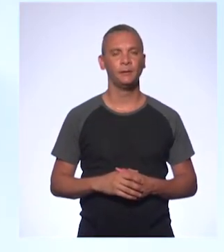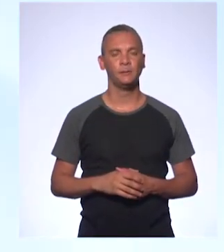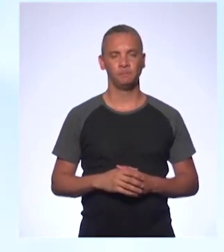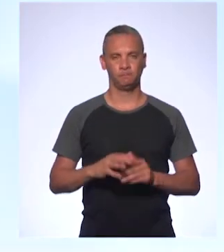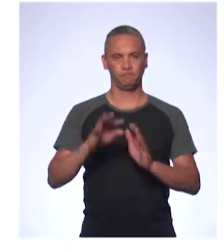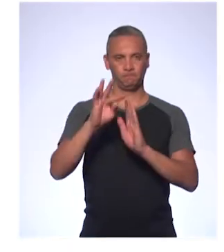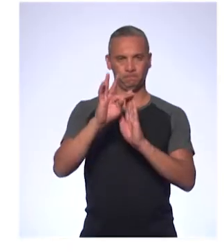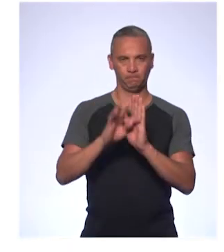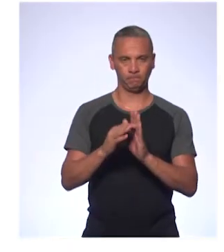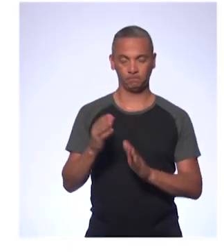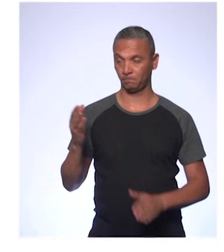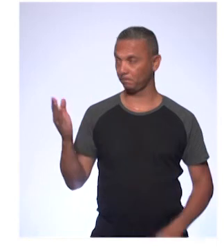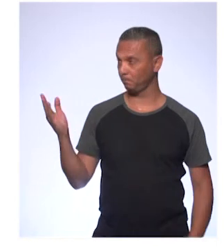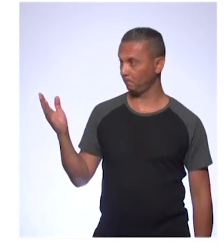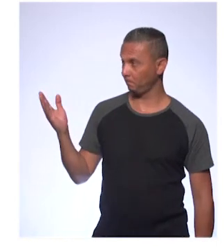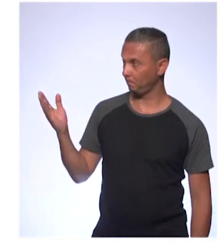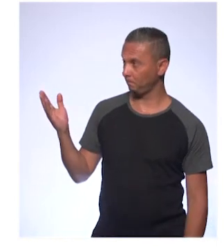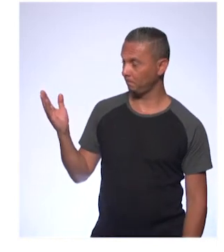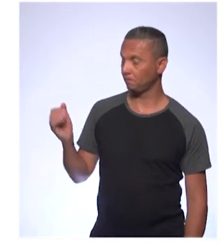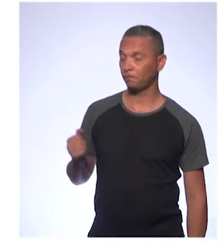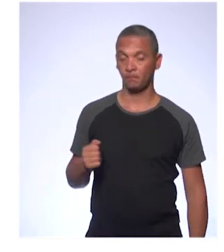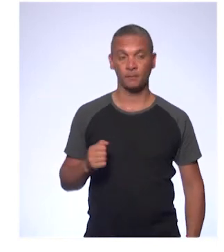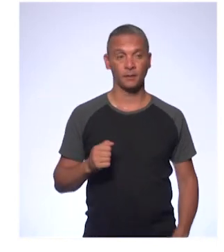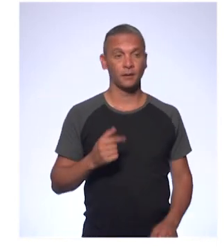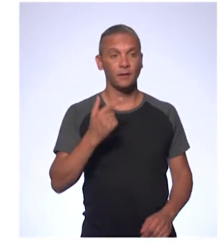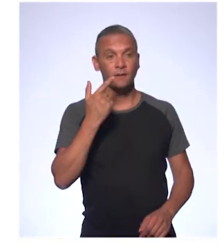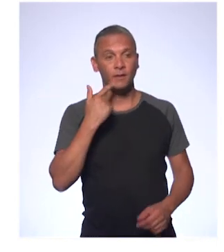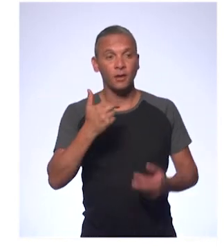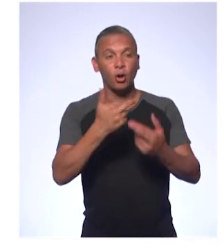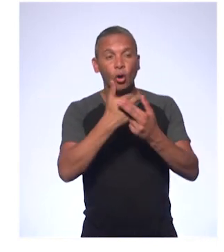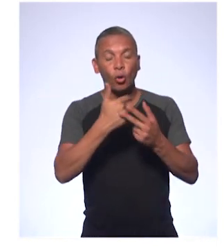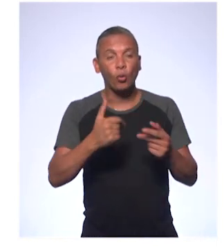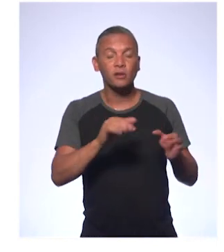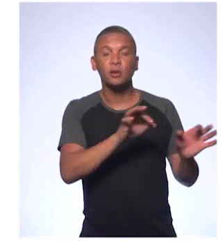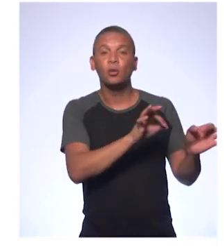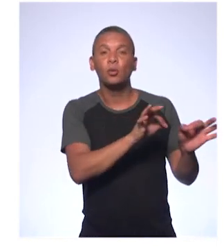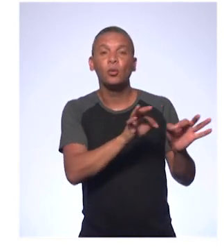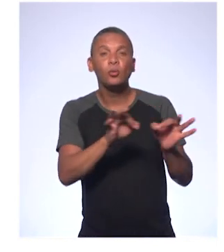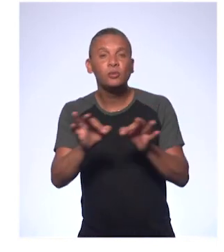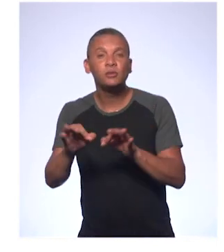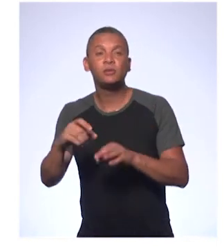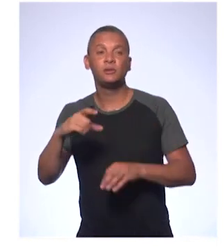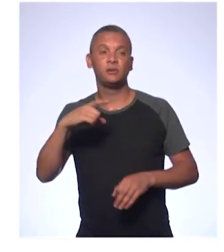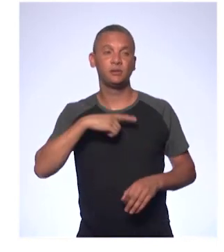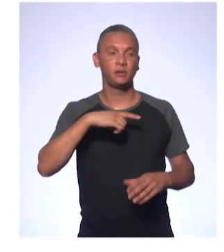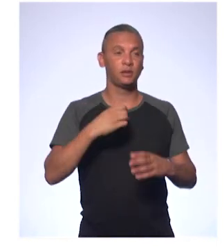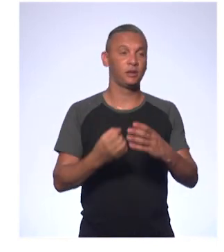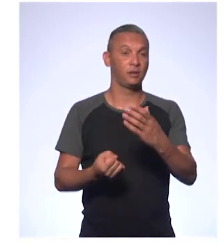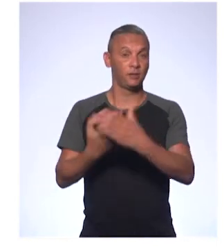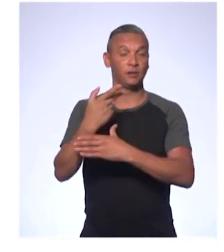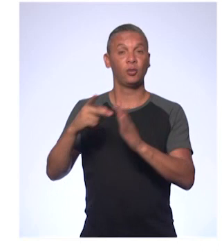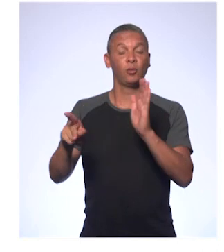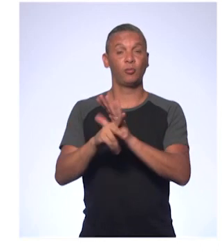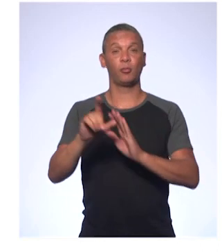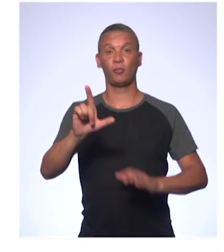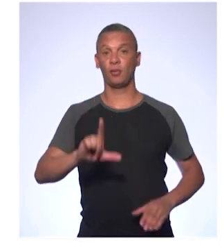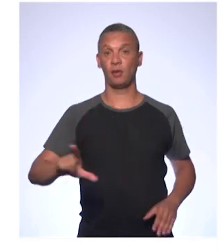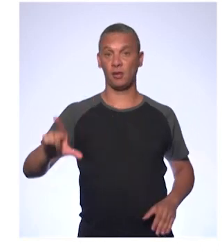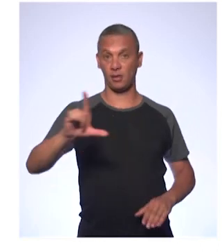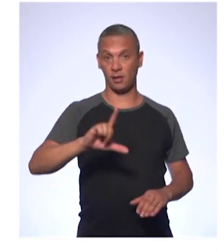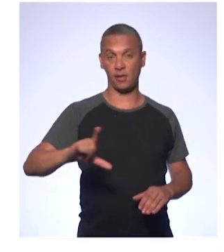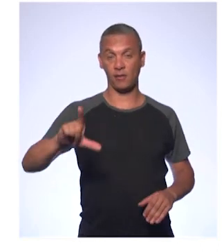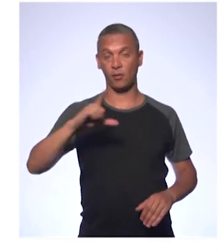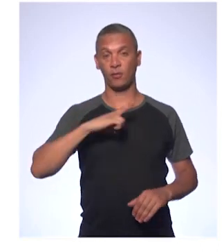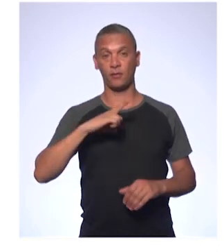Júlio Cortázar transforma pequenas ações cotidianas em criação literária. Olha só, pequenas